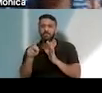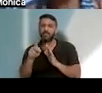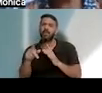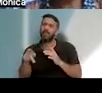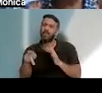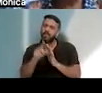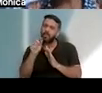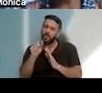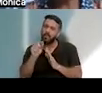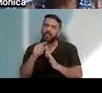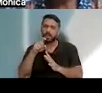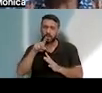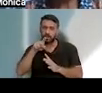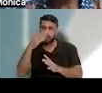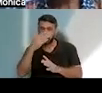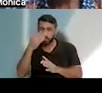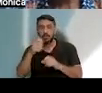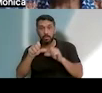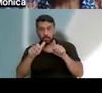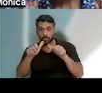micro-organismos geneticamente. Uhum.